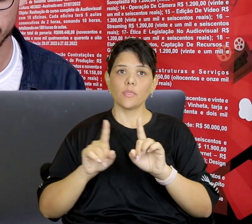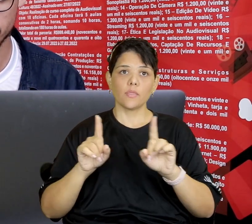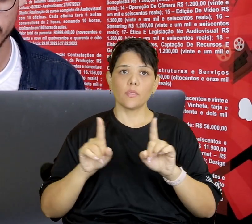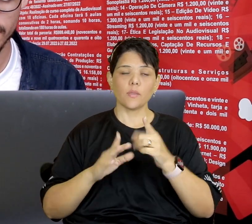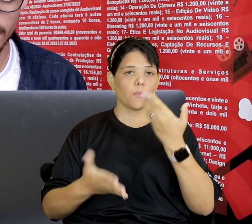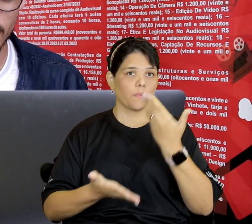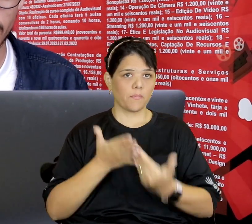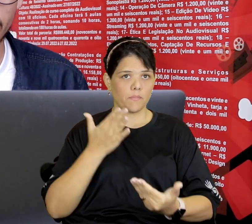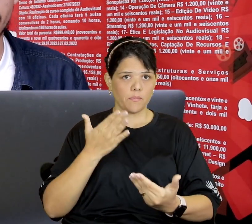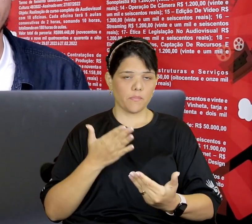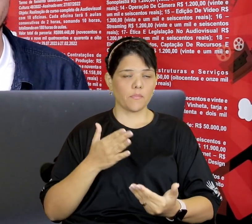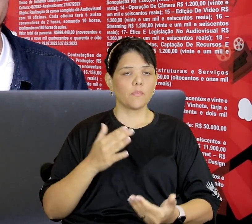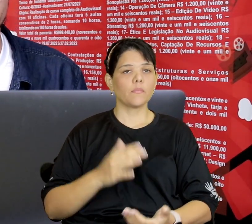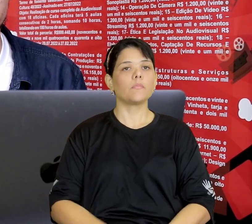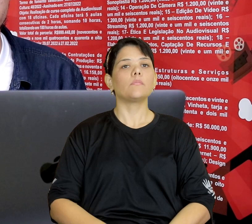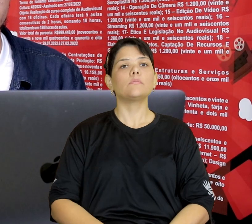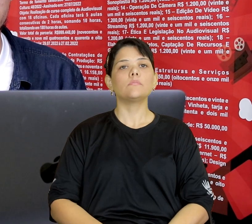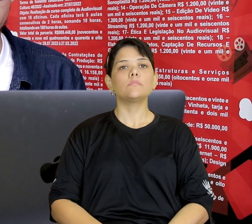Entenderam?